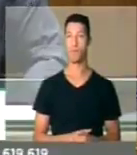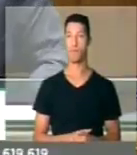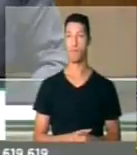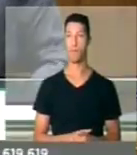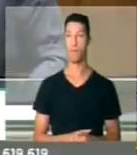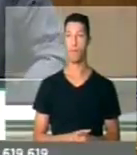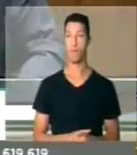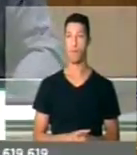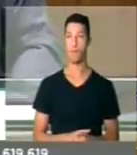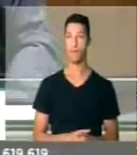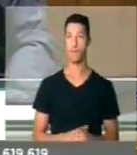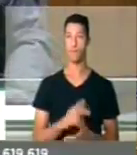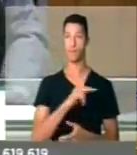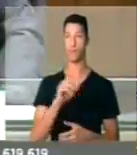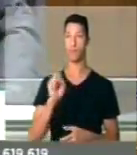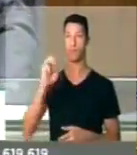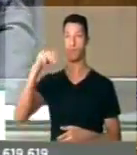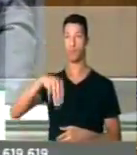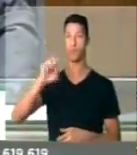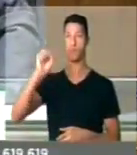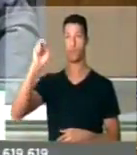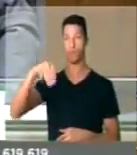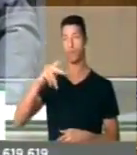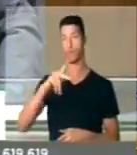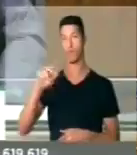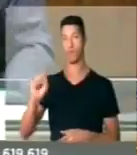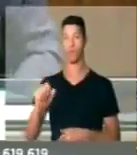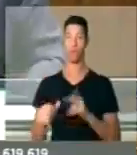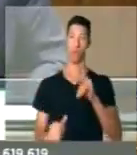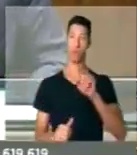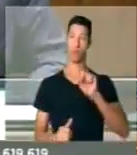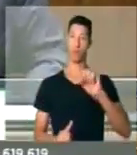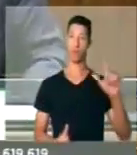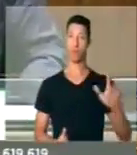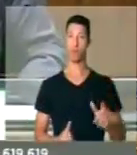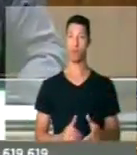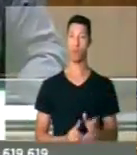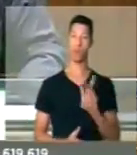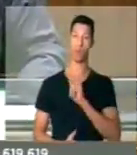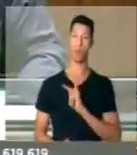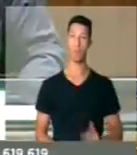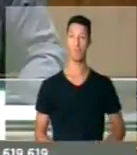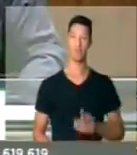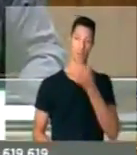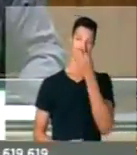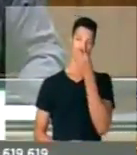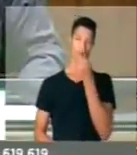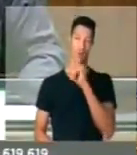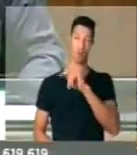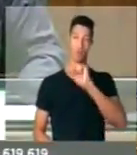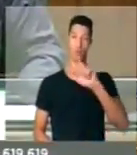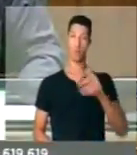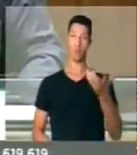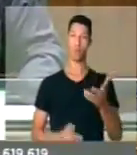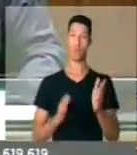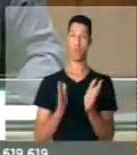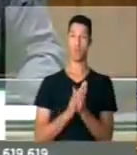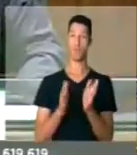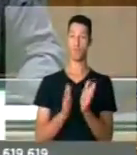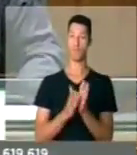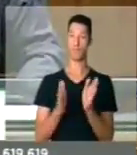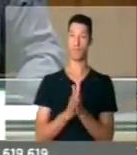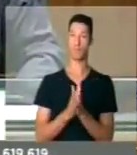Muito obrigado. O PPS vota sim, né? Deputado PSOL. Presidente, PSOL queria